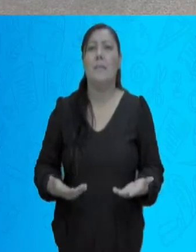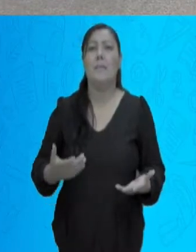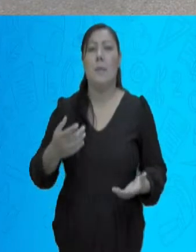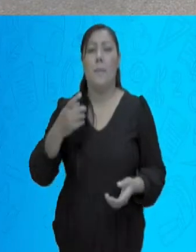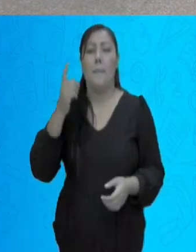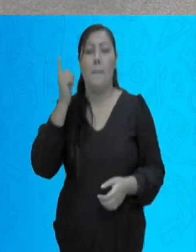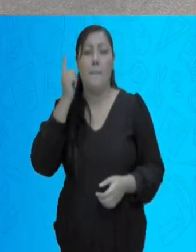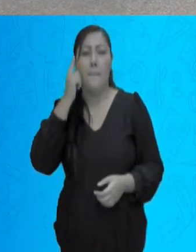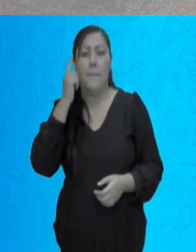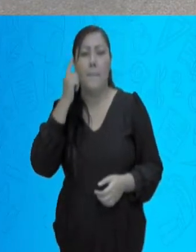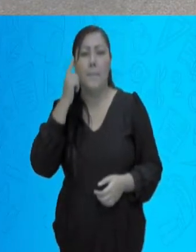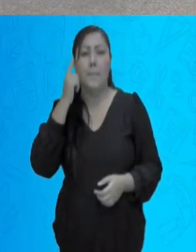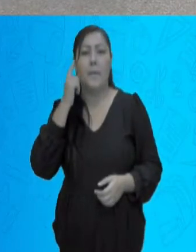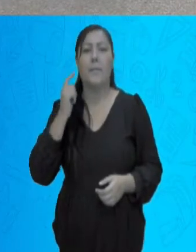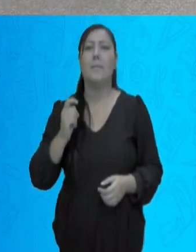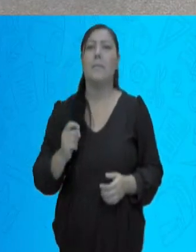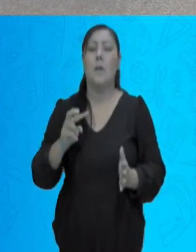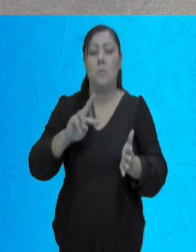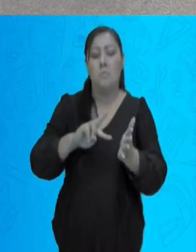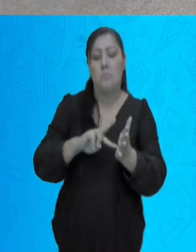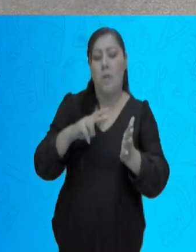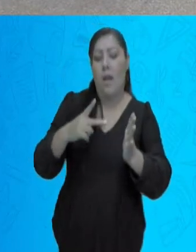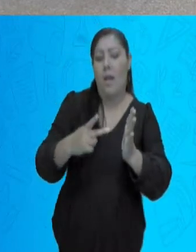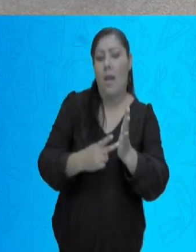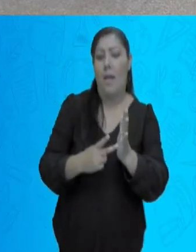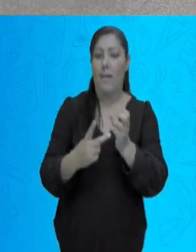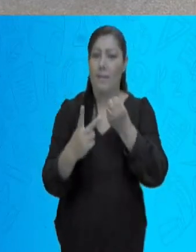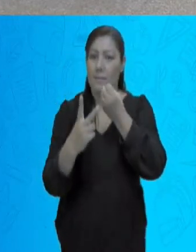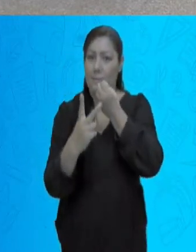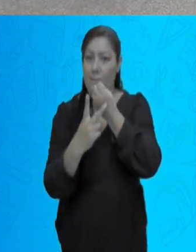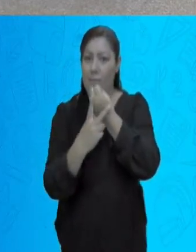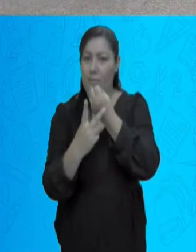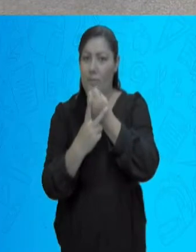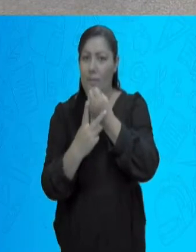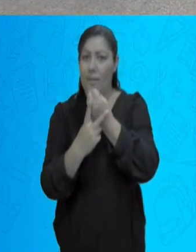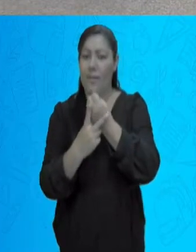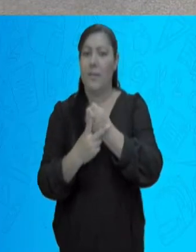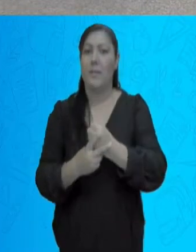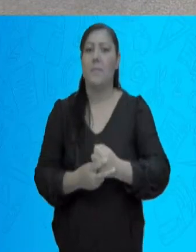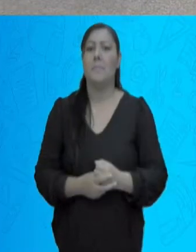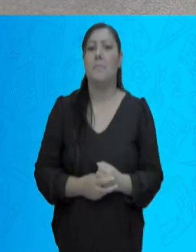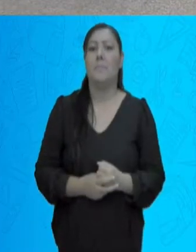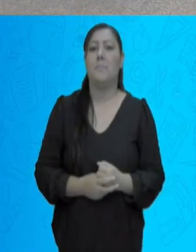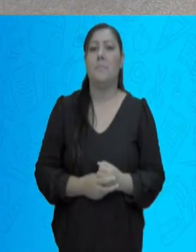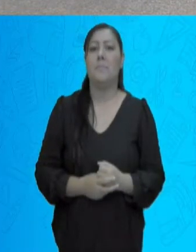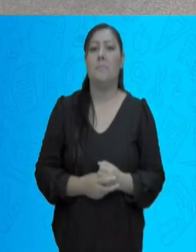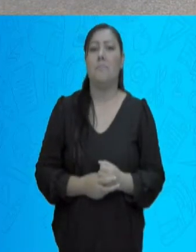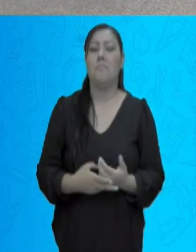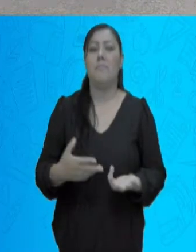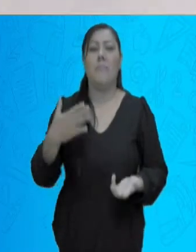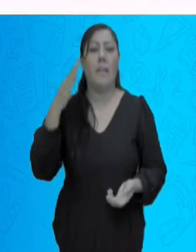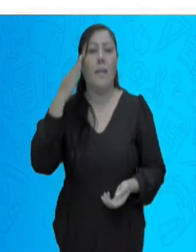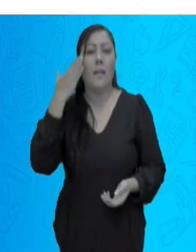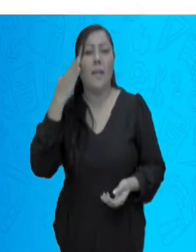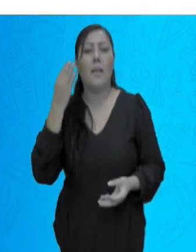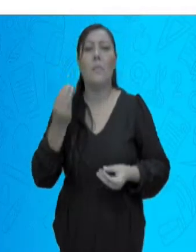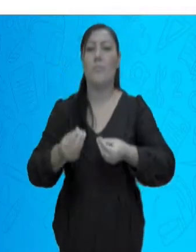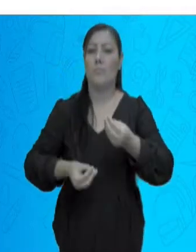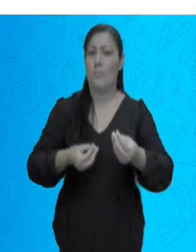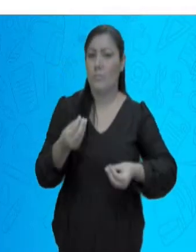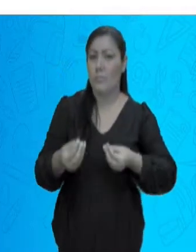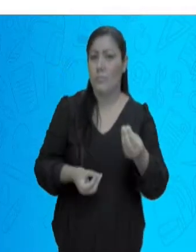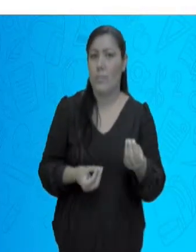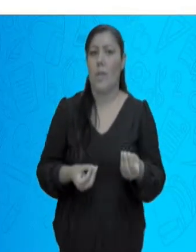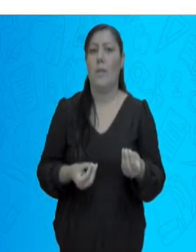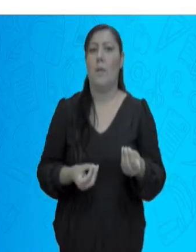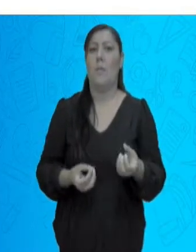uma definição para verbo, nós podemos entender que os verbos são formados por um